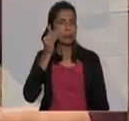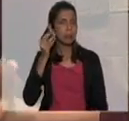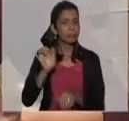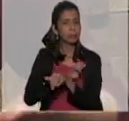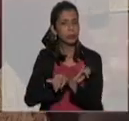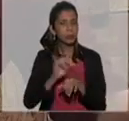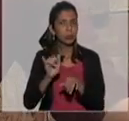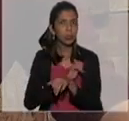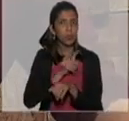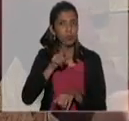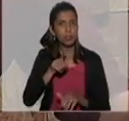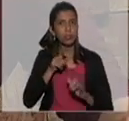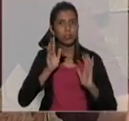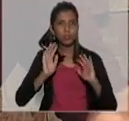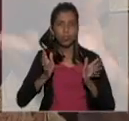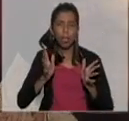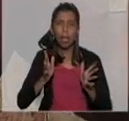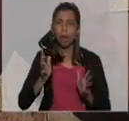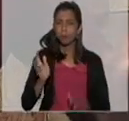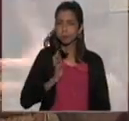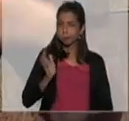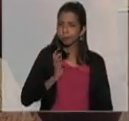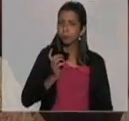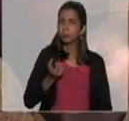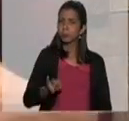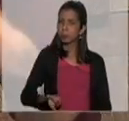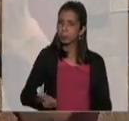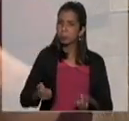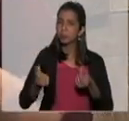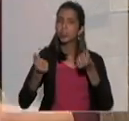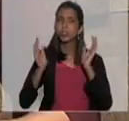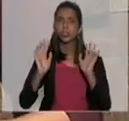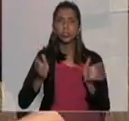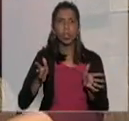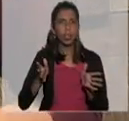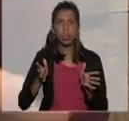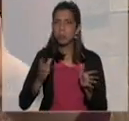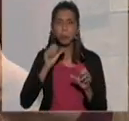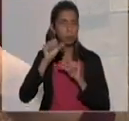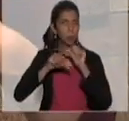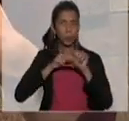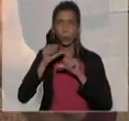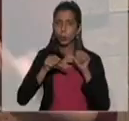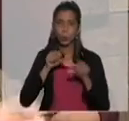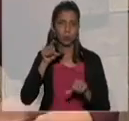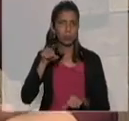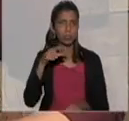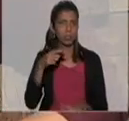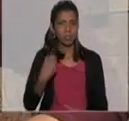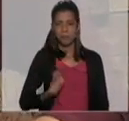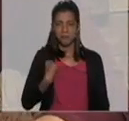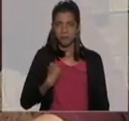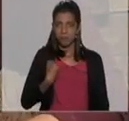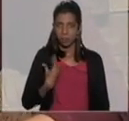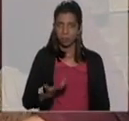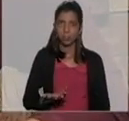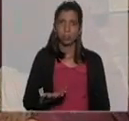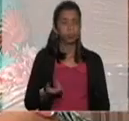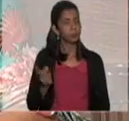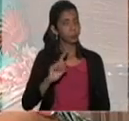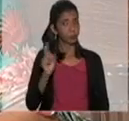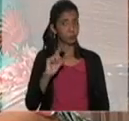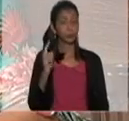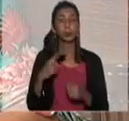coisa para fazer então o fato de você já ter tido muito dinheiro em algum momento na vida enfim isso não mudou a tua leveza em relação à Vida